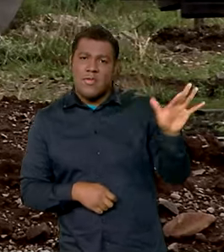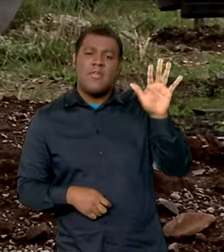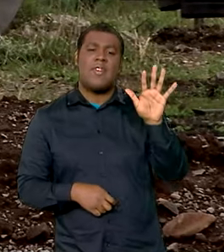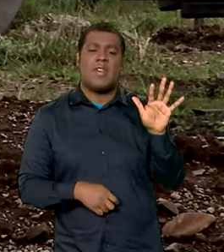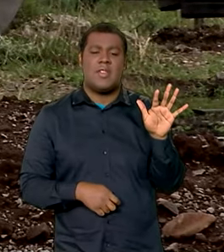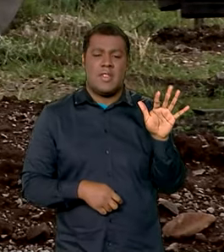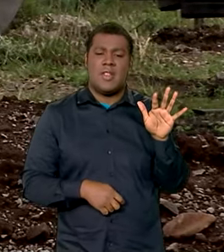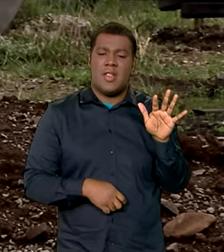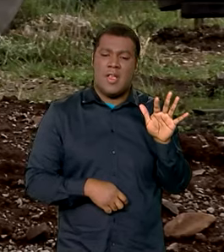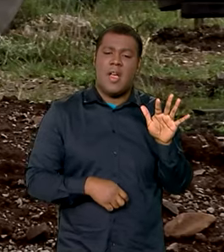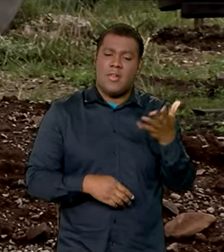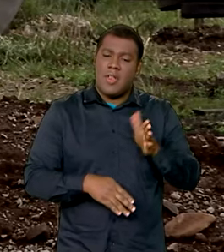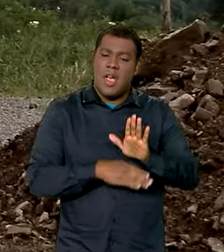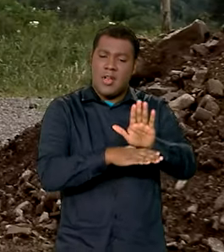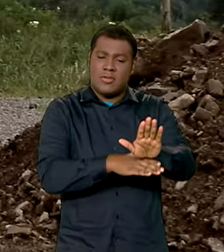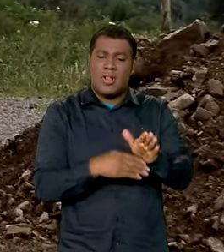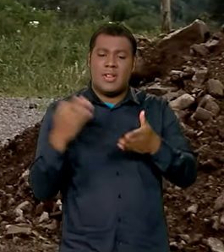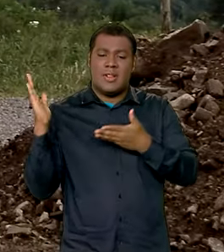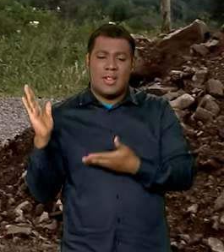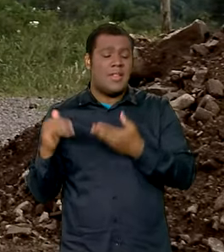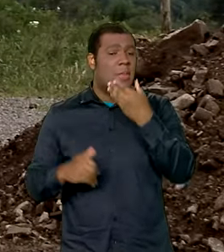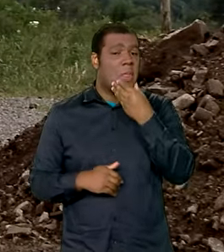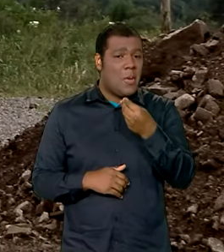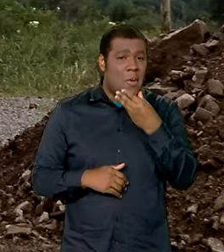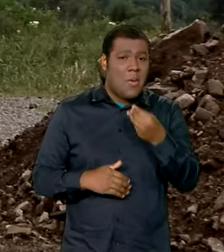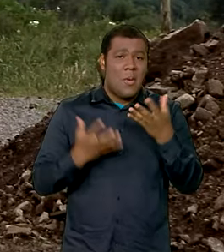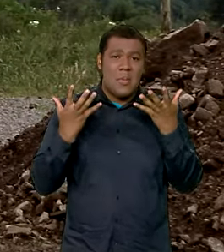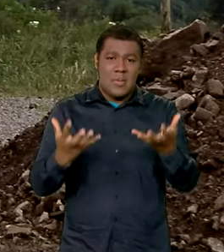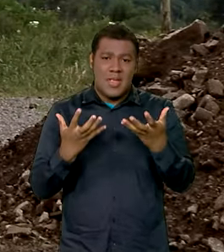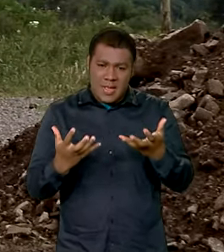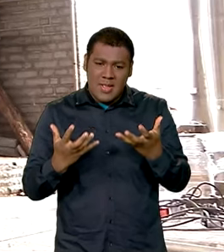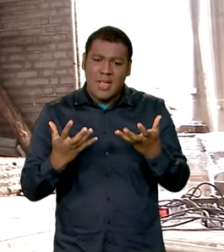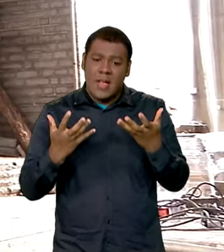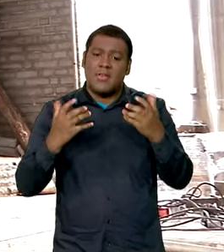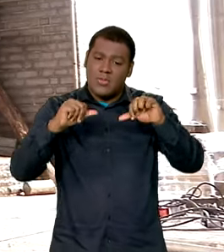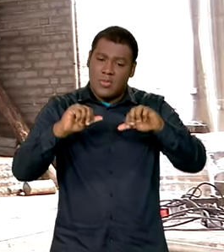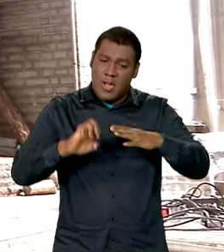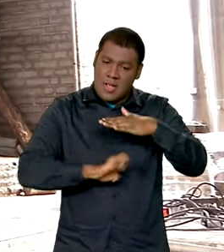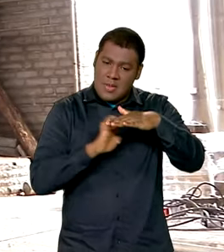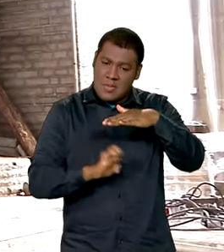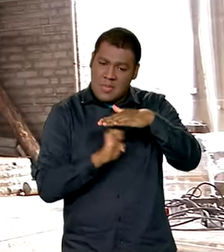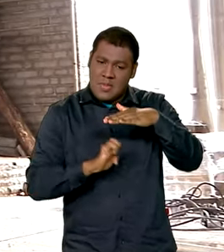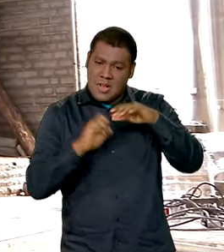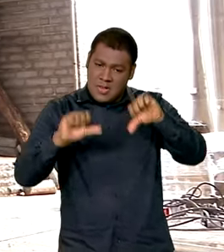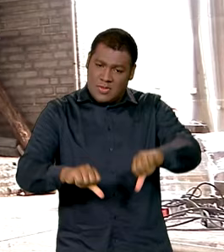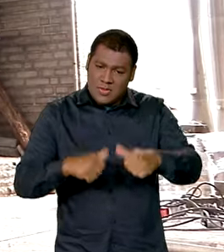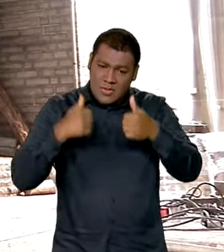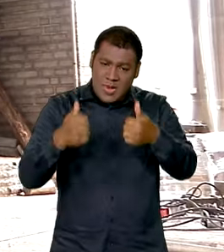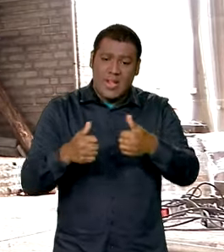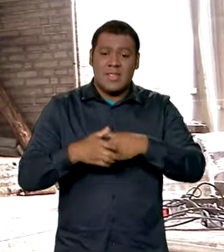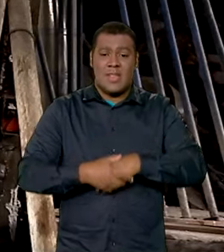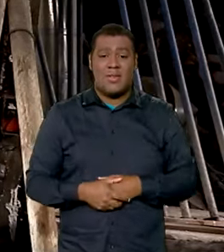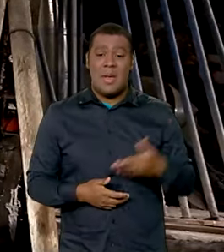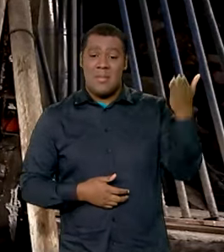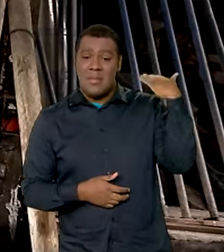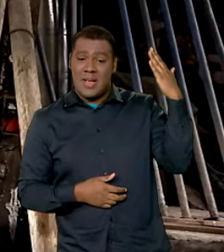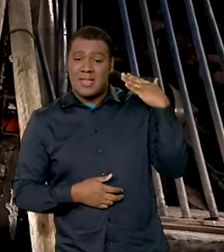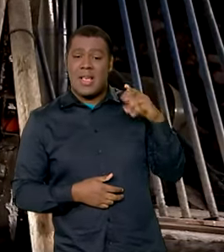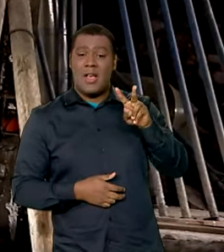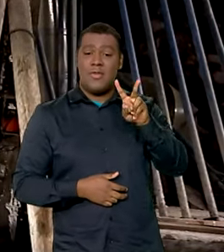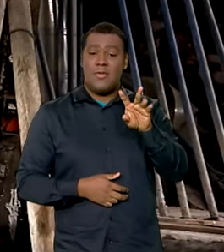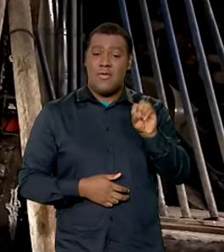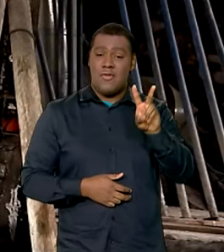Ismael quer reerguer a vinícola iniciada pelo avô na década de 40 e que faz parte da história da família há